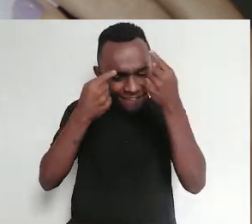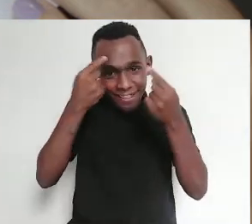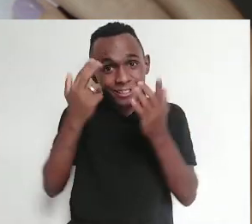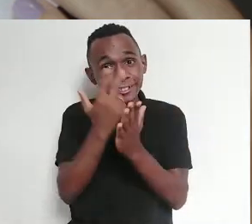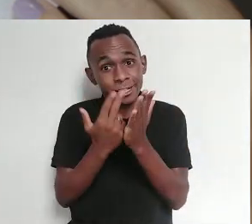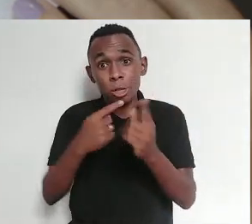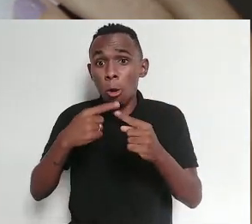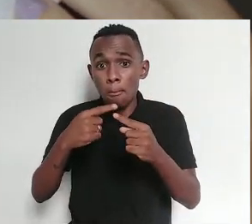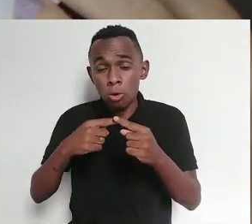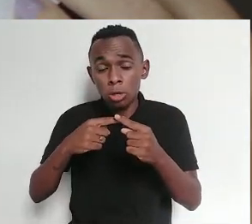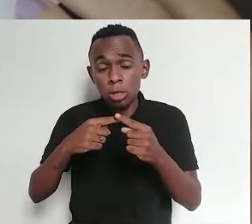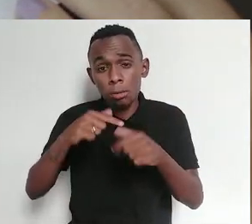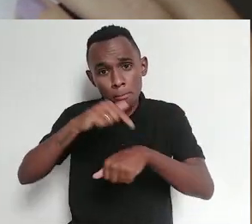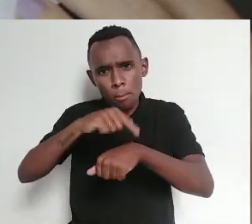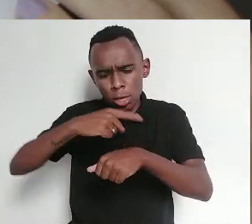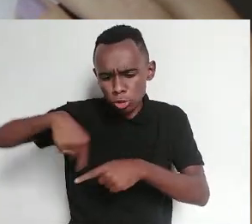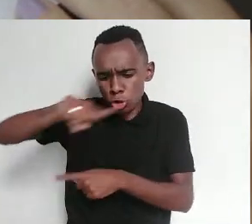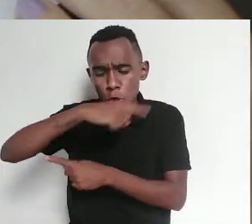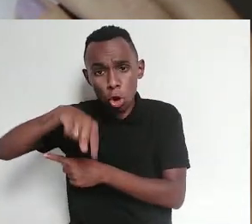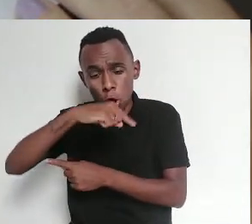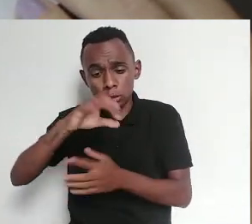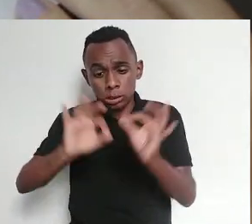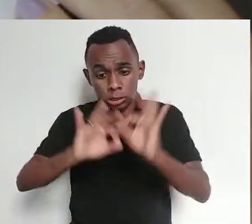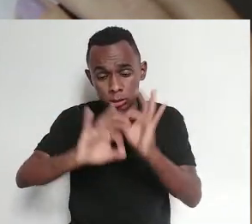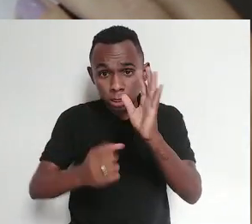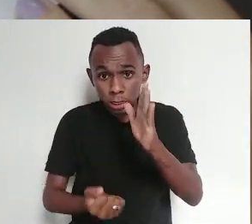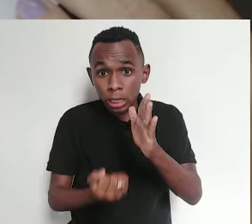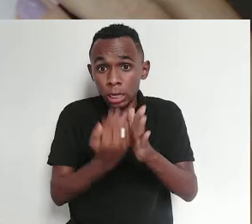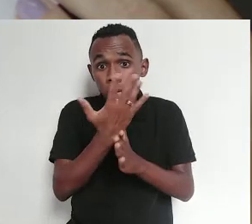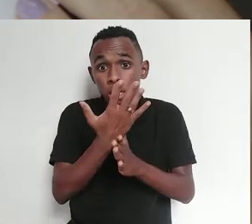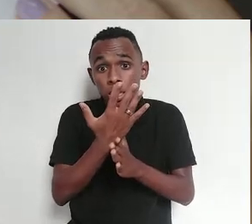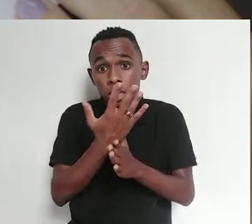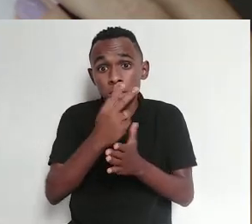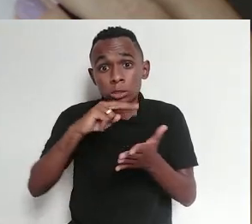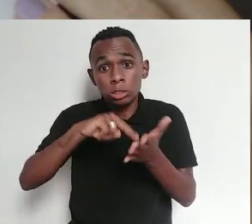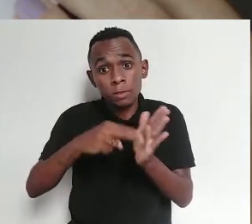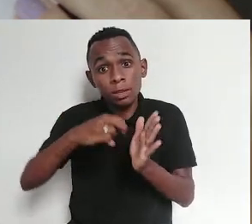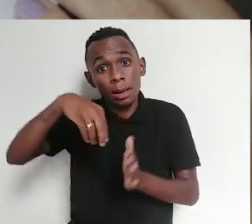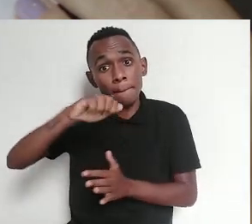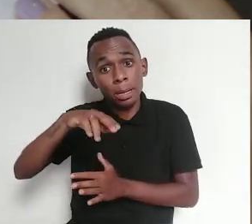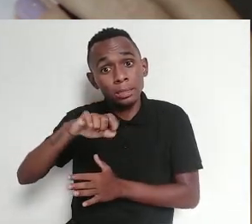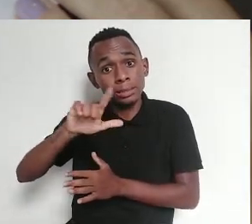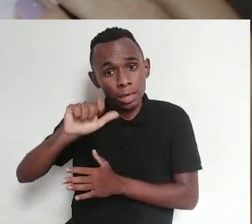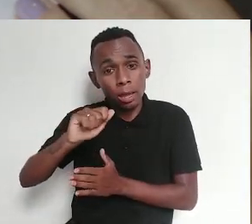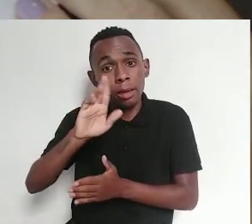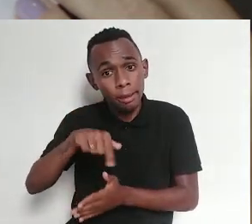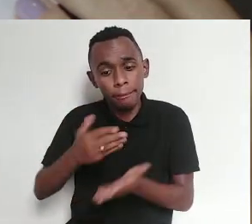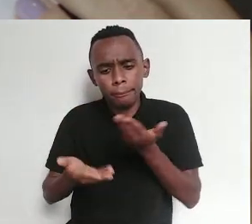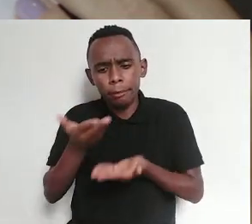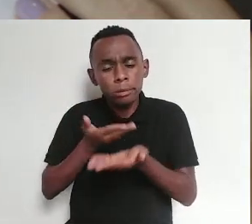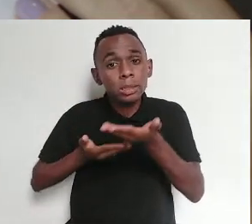porque enquanto a gente vai criando, a mandala ela é um processo terapêutico.